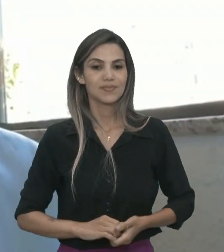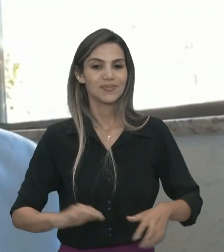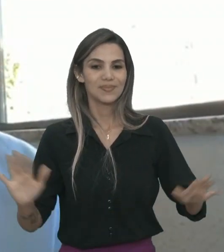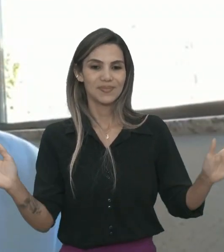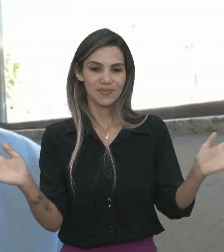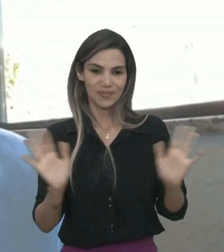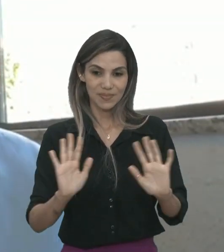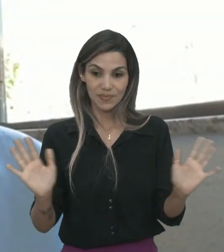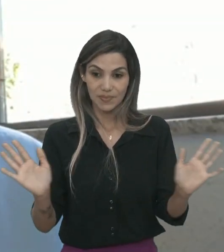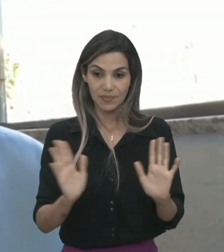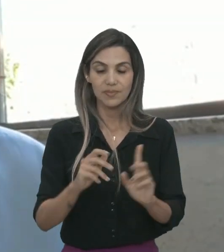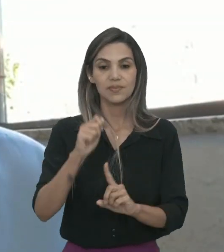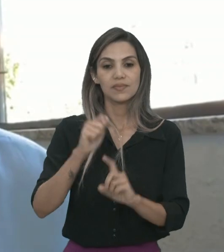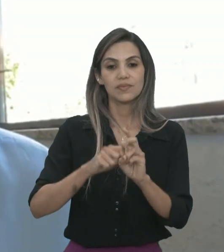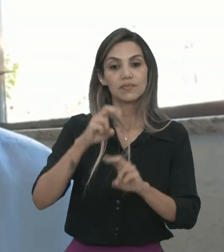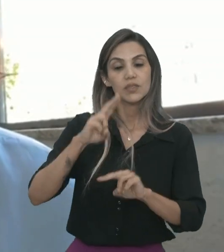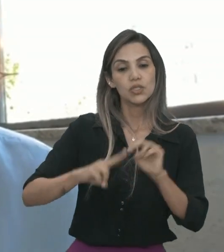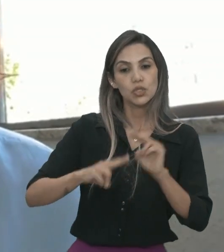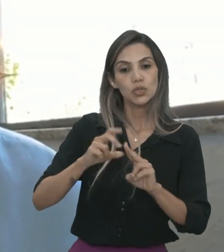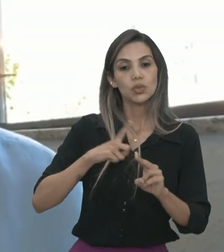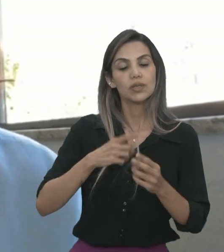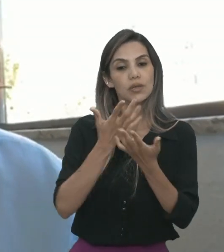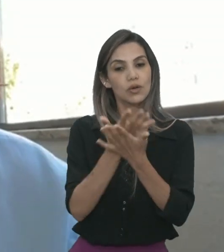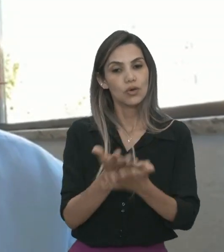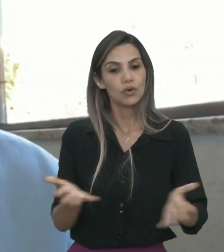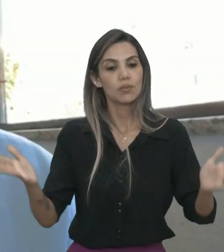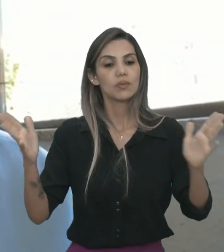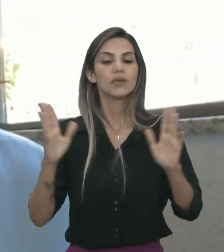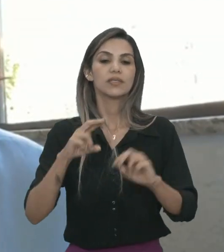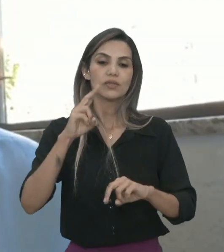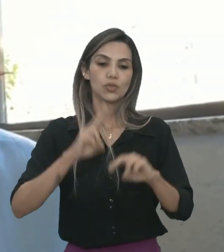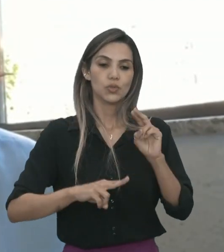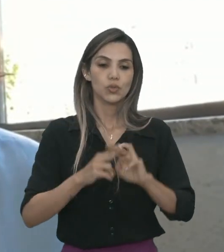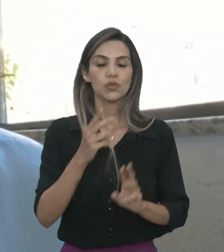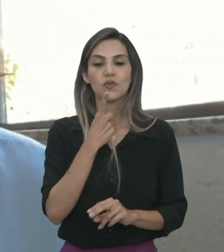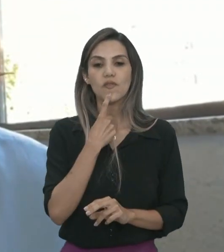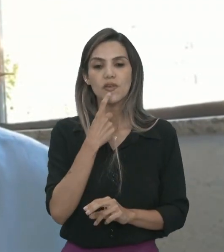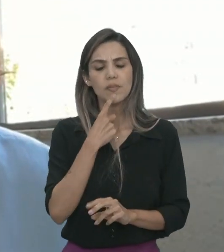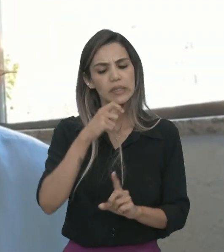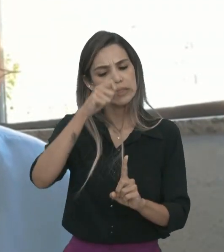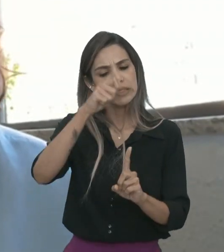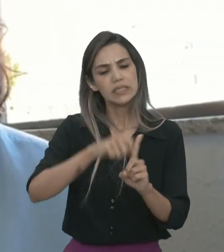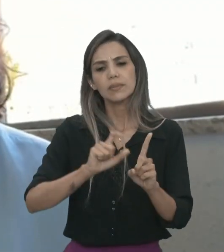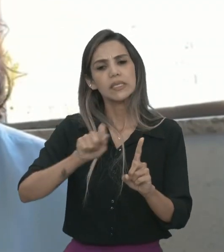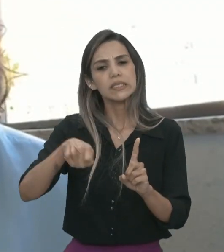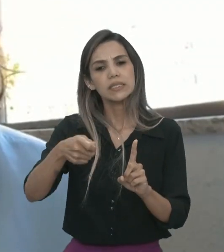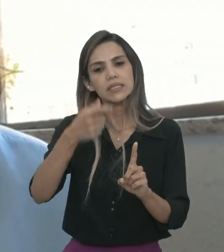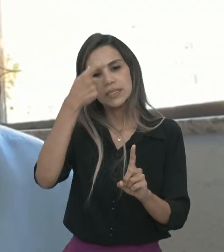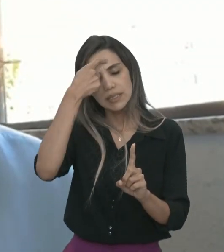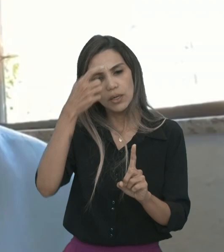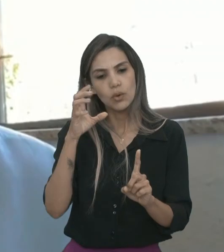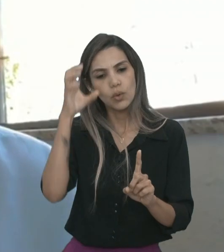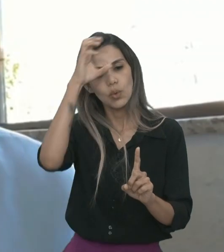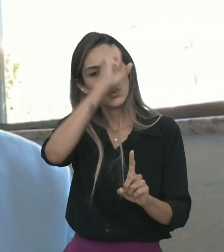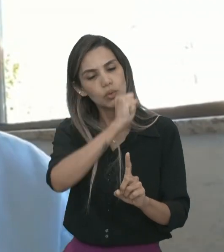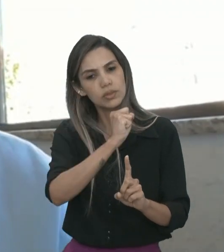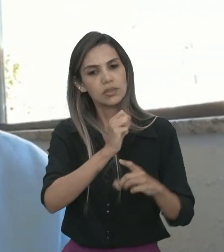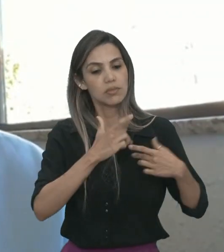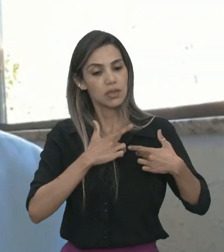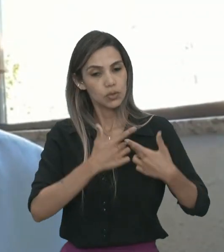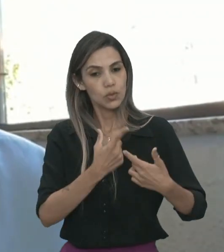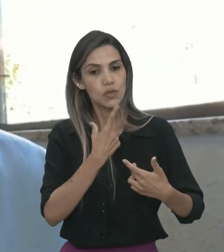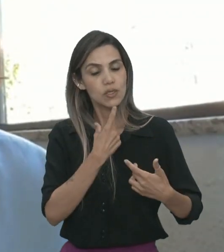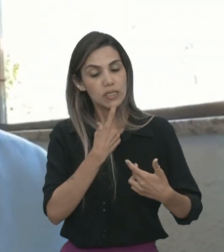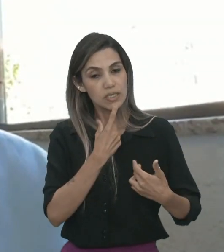Olá! Em junho nós comemoramos o Junho Vermelho, um mês de conscientização para a doação voluntária de sangue. E aqui no Banco de